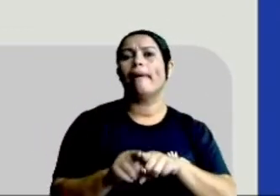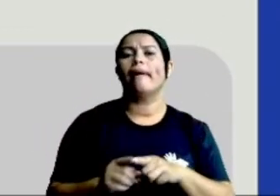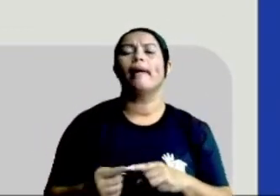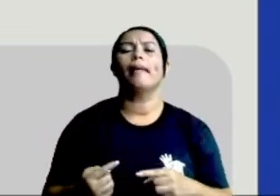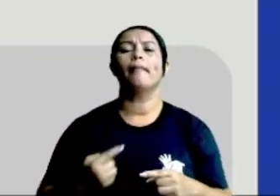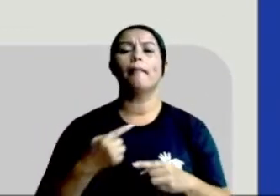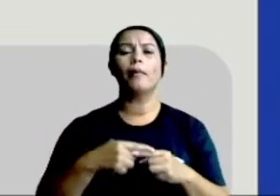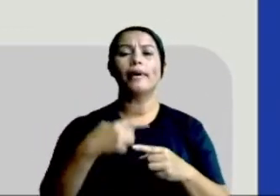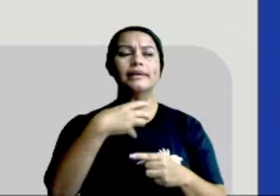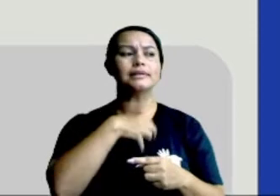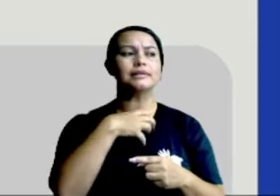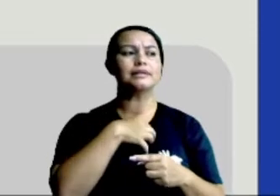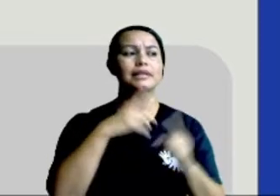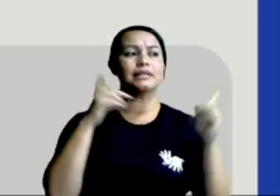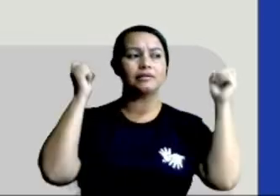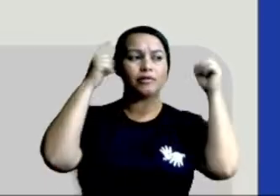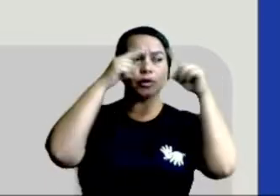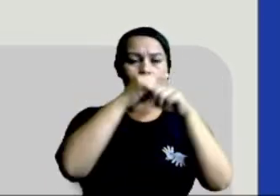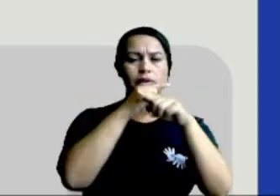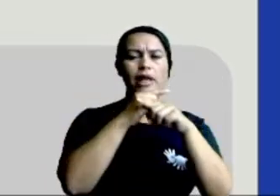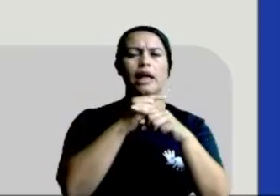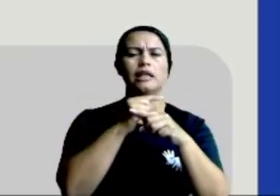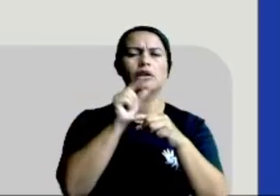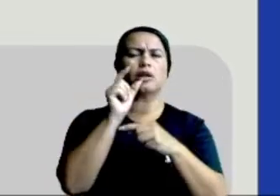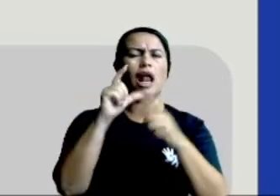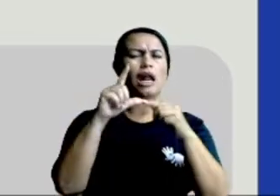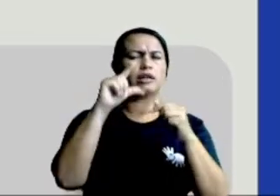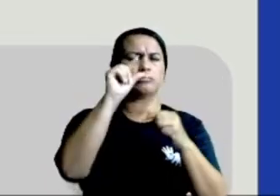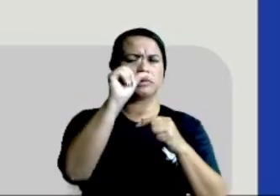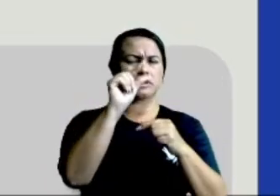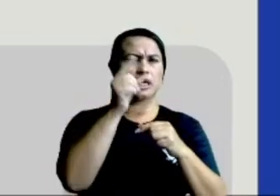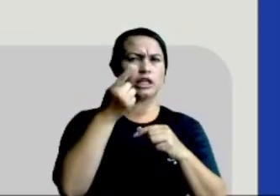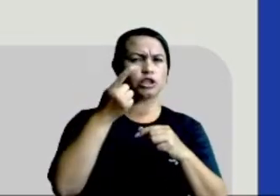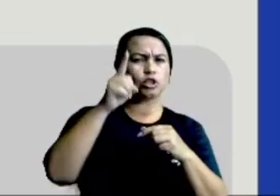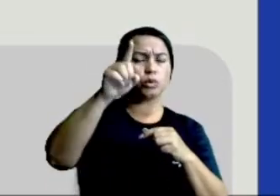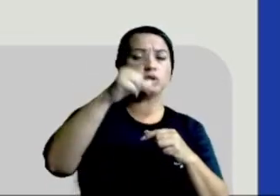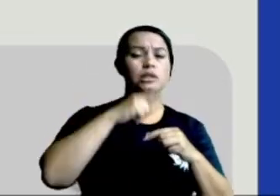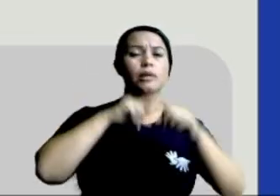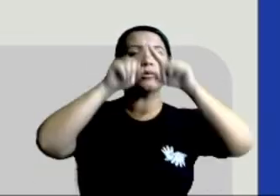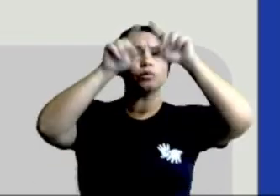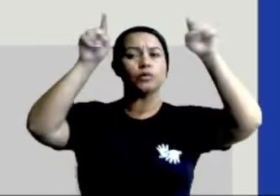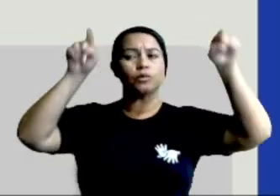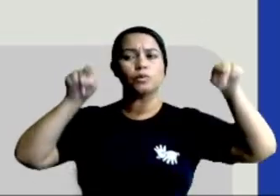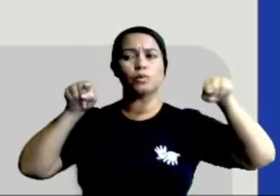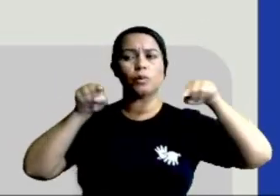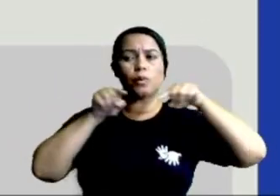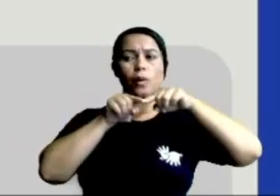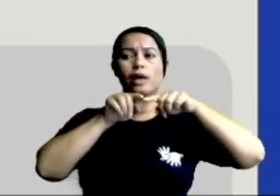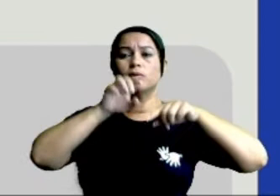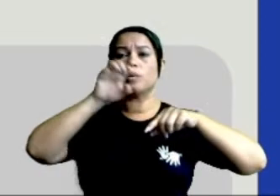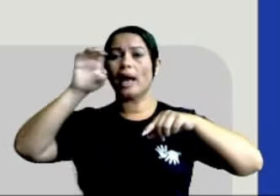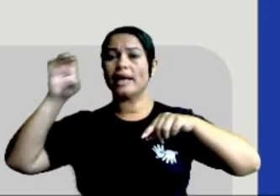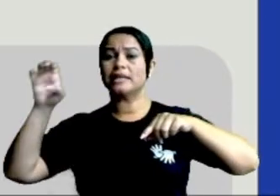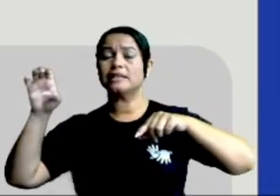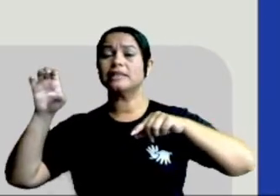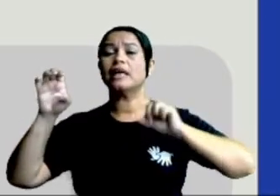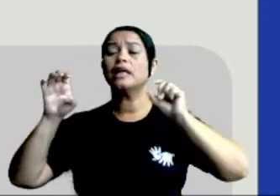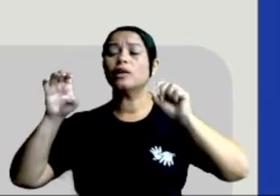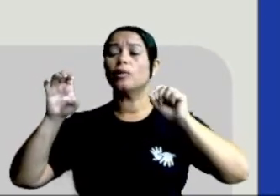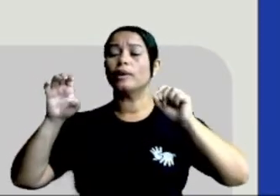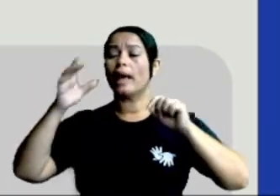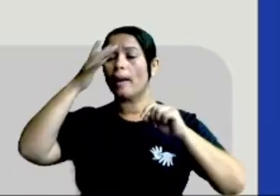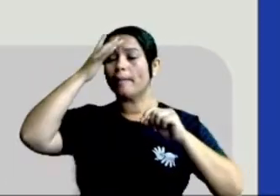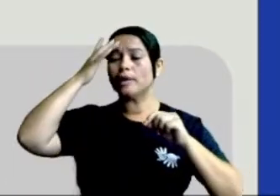essa dificuldade de enxergar letras pequenas, de longe, né? Então, tenho aqui nesse quadro, à esquerda, uma visão de uma pessoa com uma